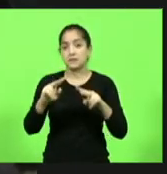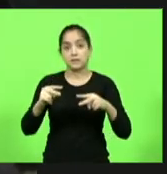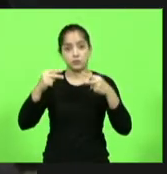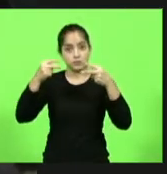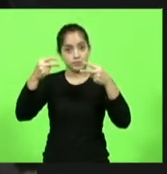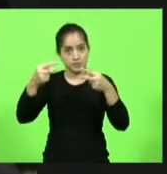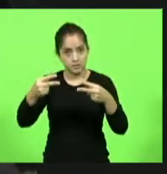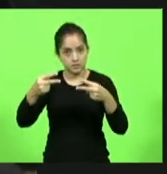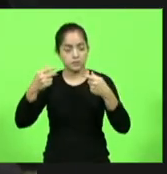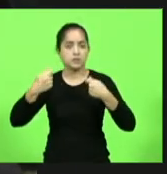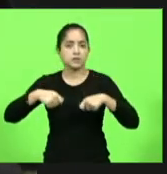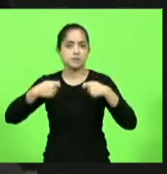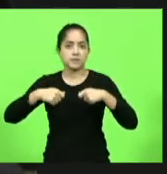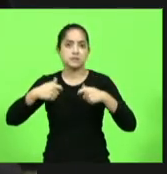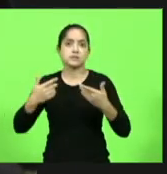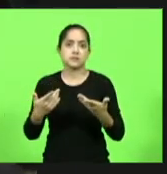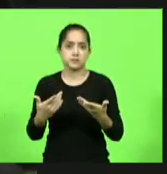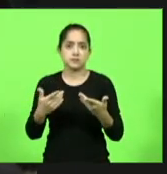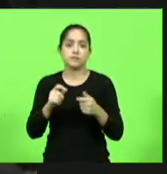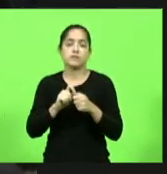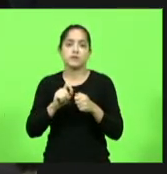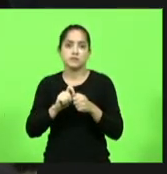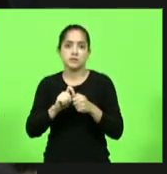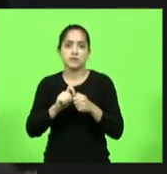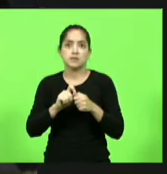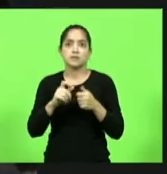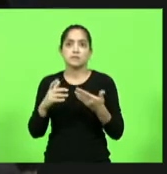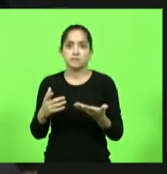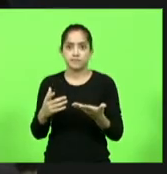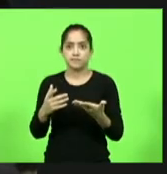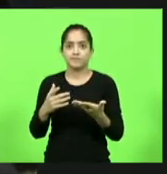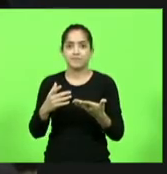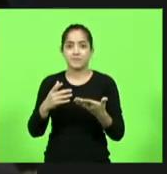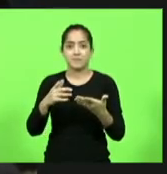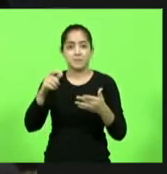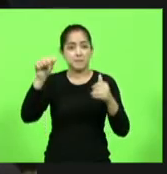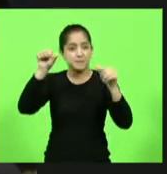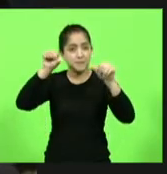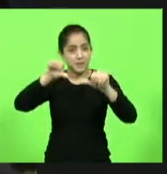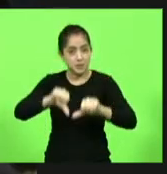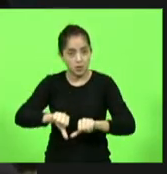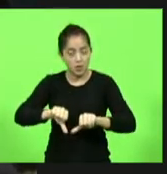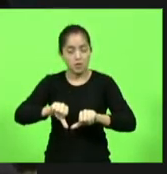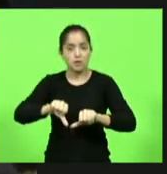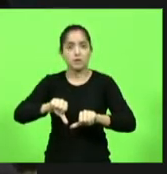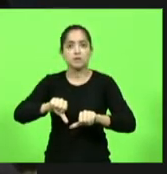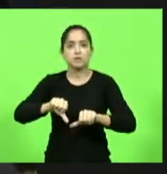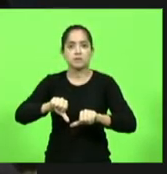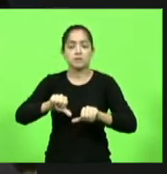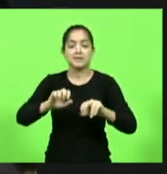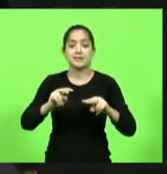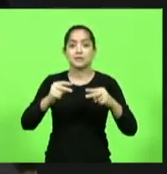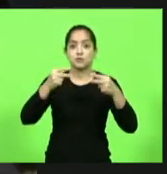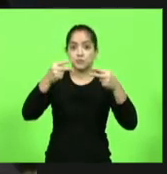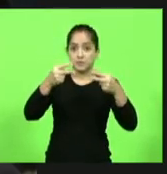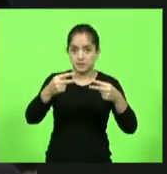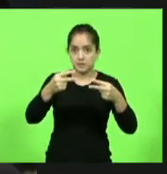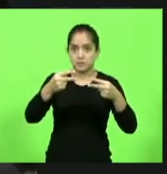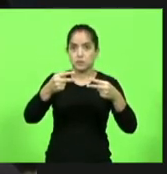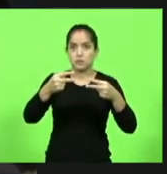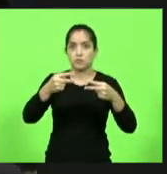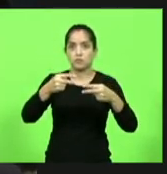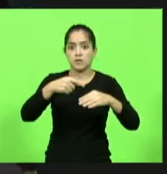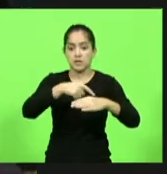precisam ser enfrentados, que é o trevo mais crítico da duplicação, que é do viaduto